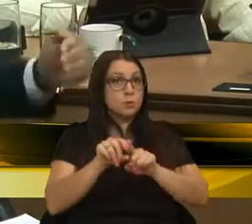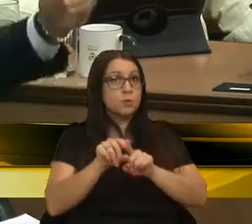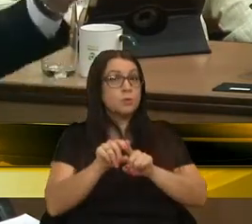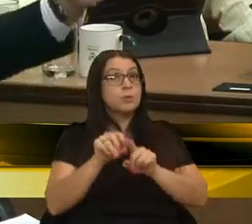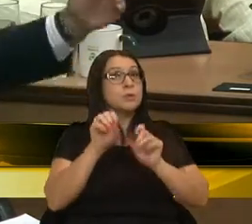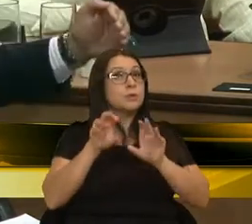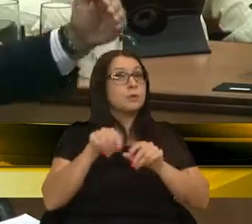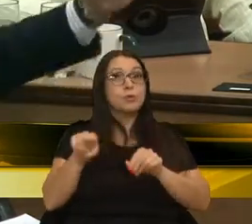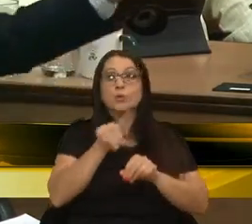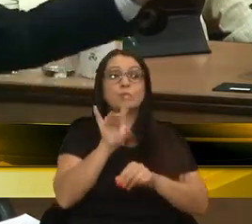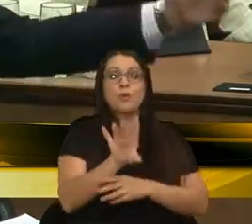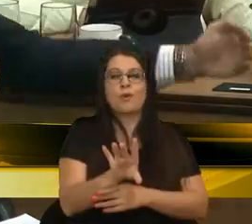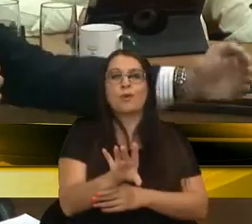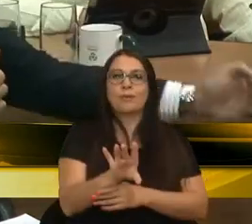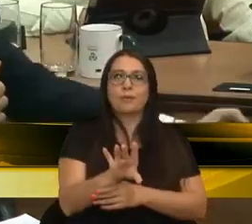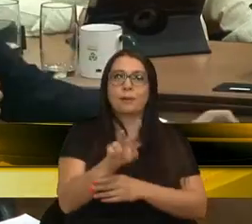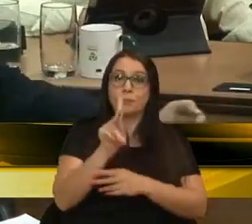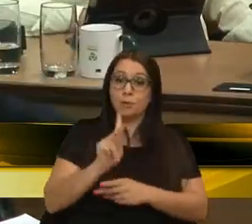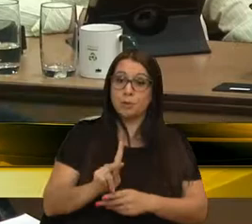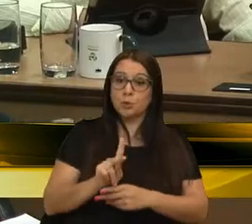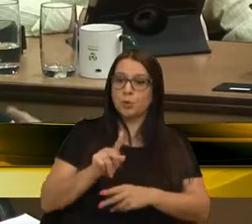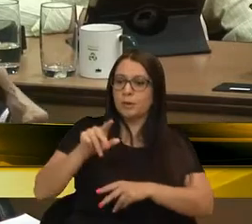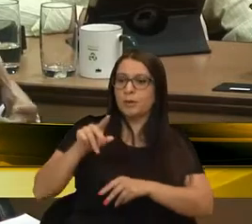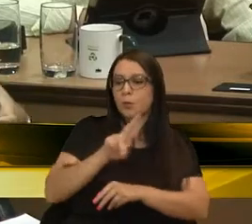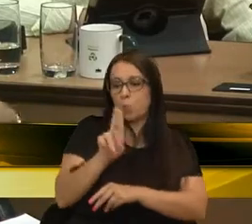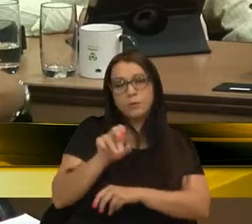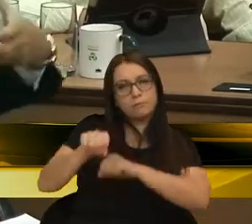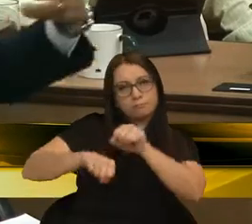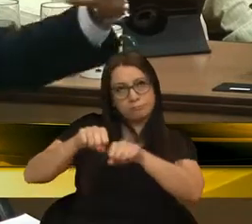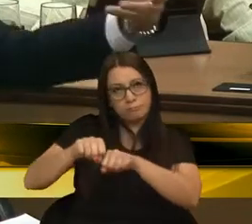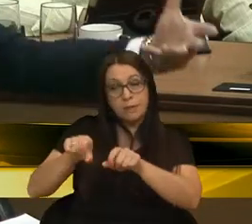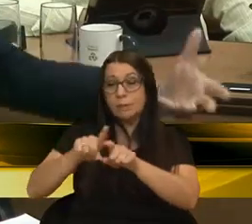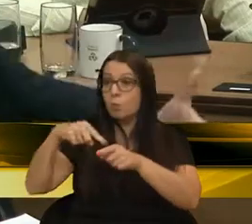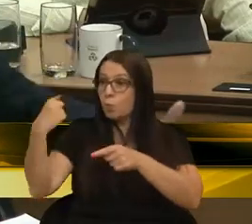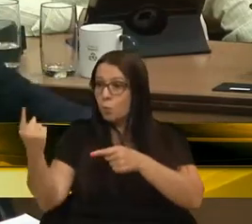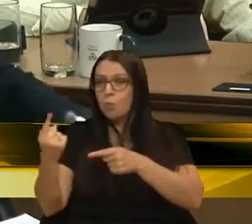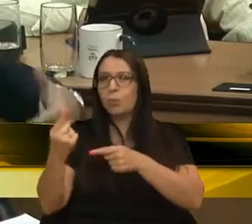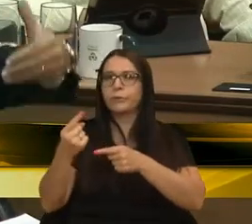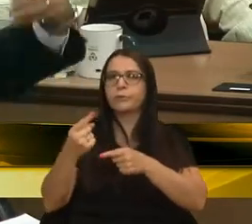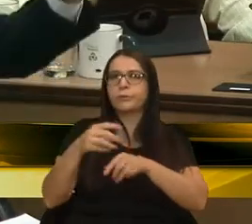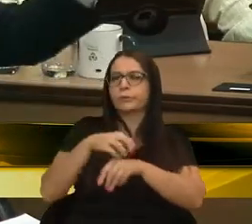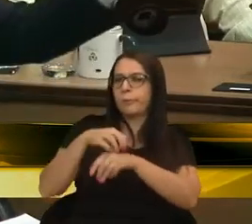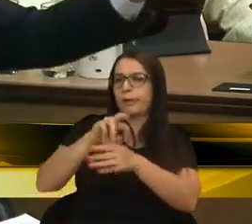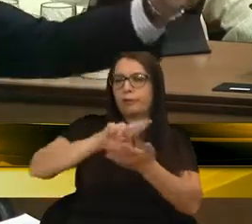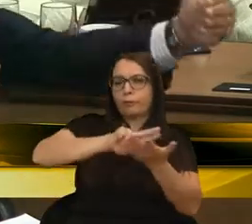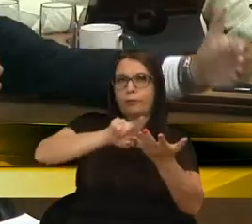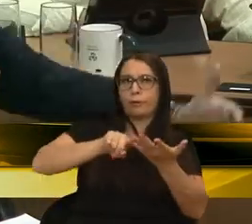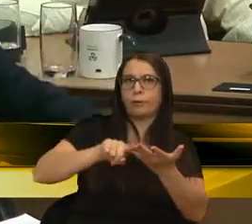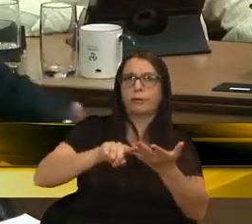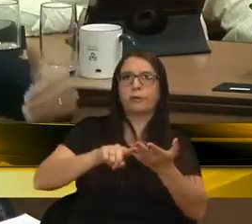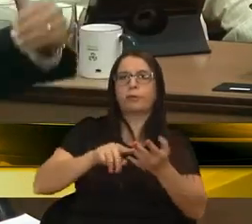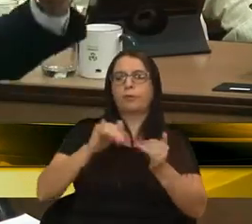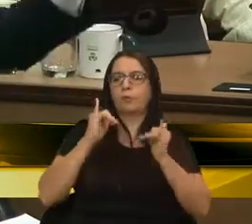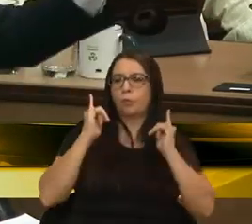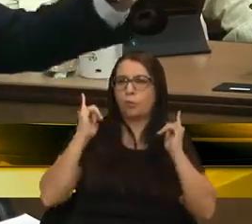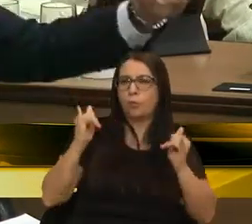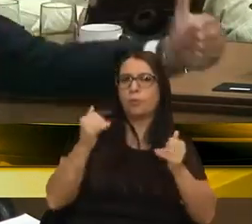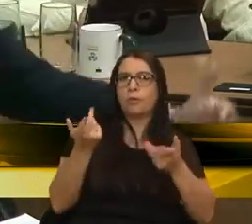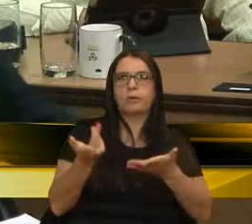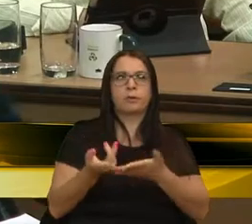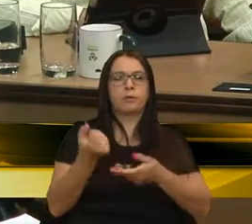eduquem, né, não somente, né, quem lida com a bicicleta, mas também os outros meios de transporte, né, o transporte coletivo, o